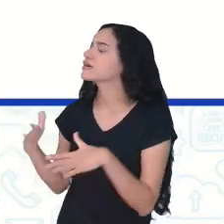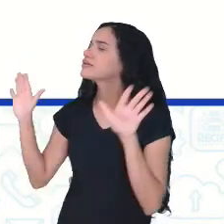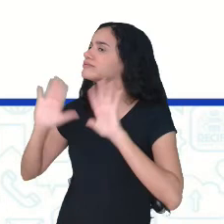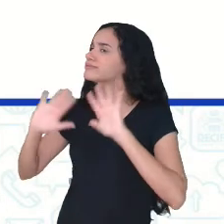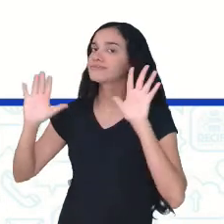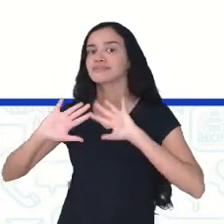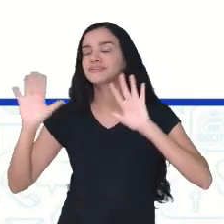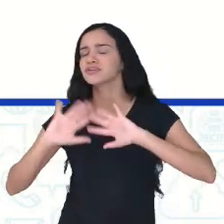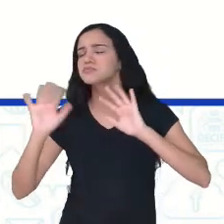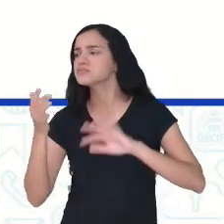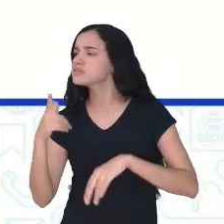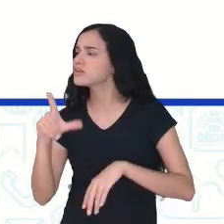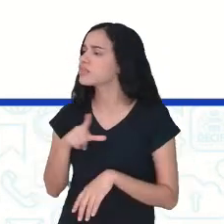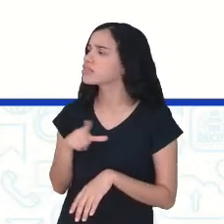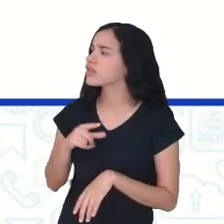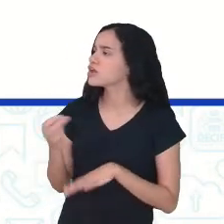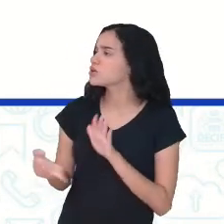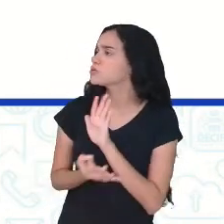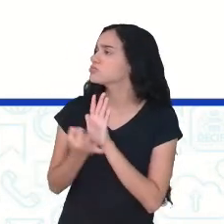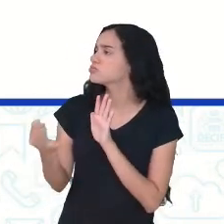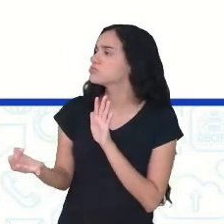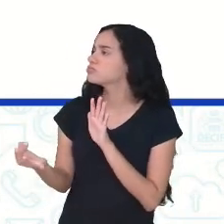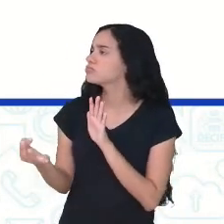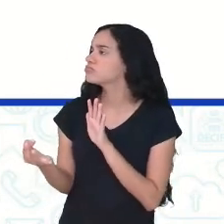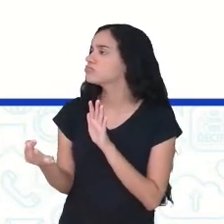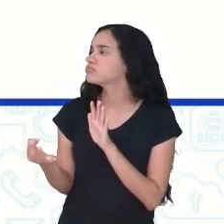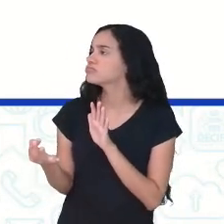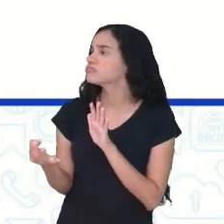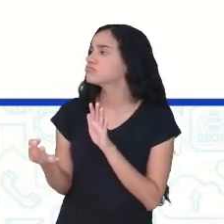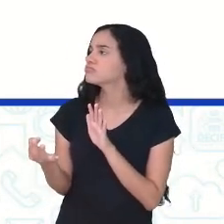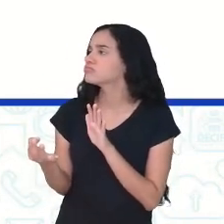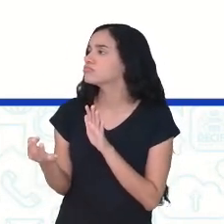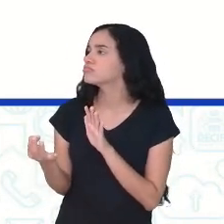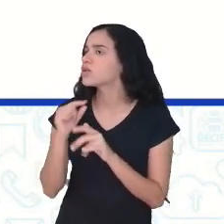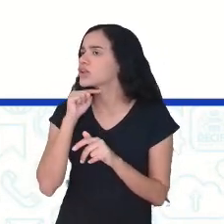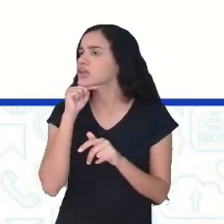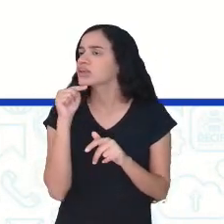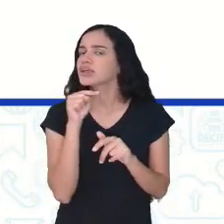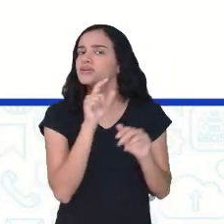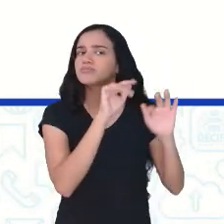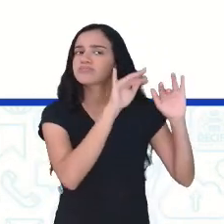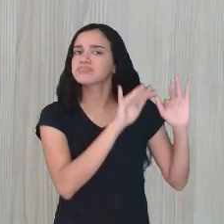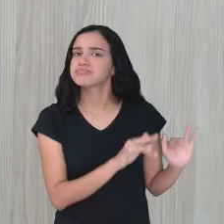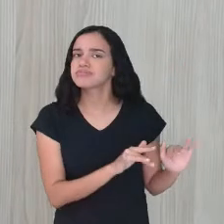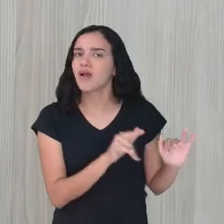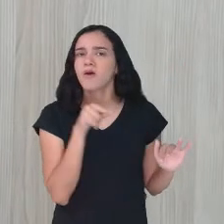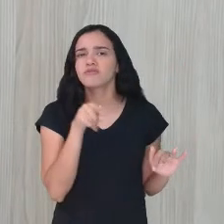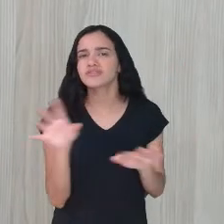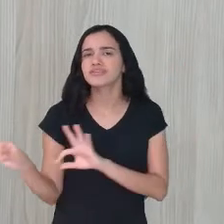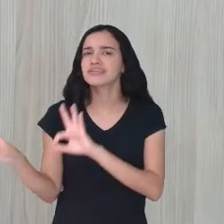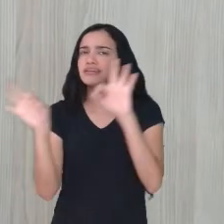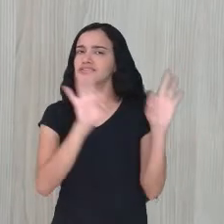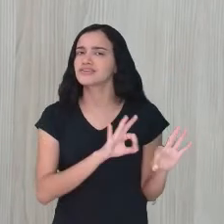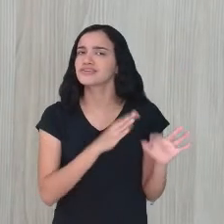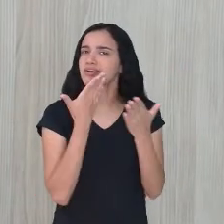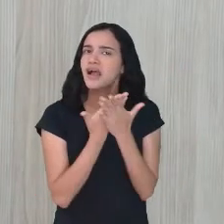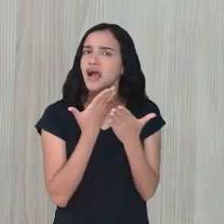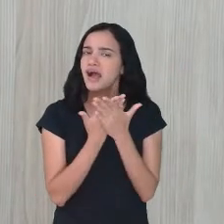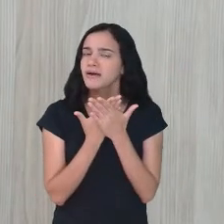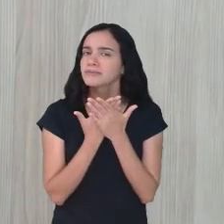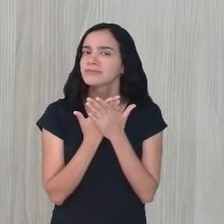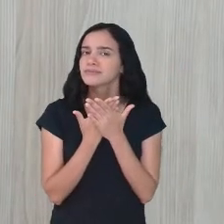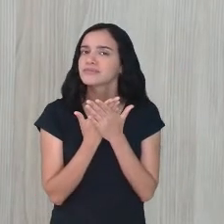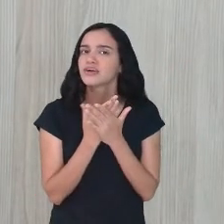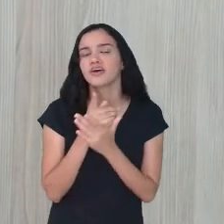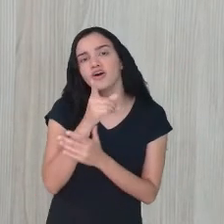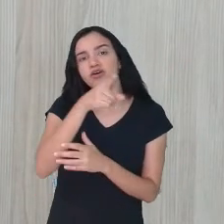algum comentário? Ninguém entrou no chat para falar nada. Pessoal, vocês assistiram mesmo a aula? E aí, o